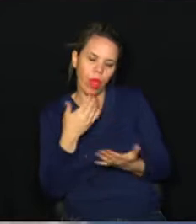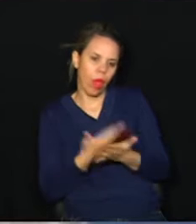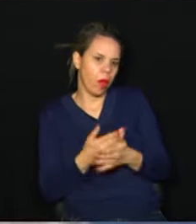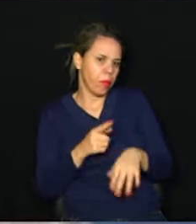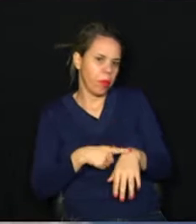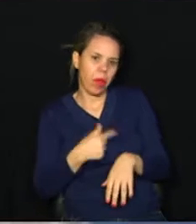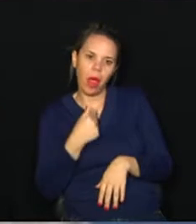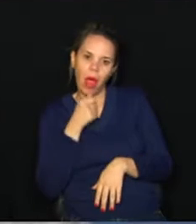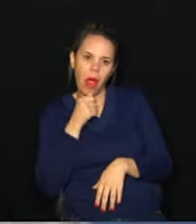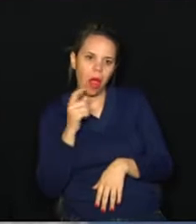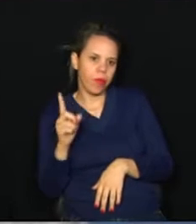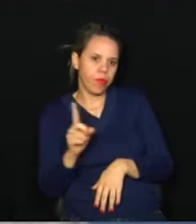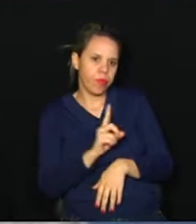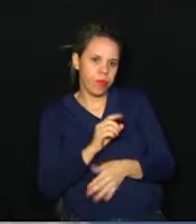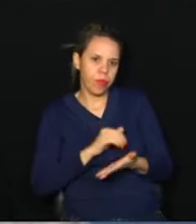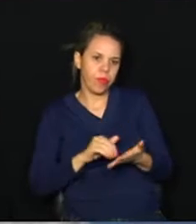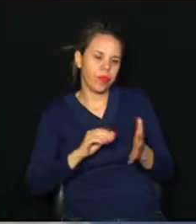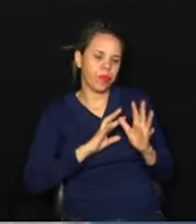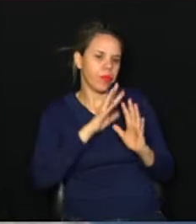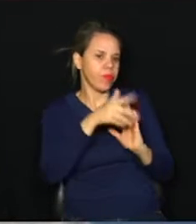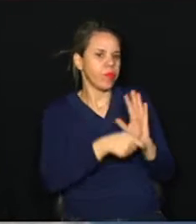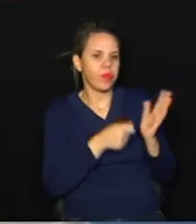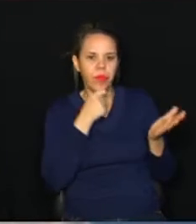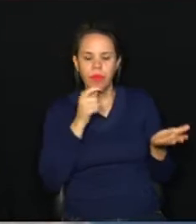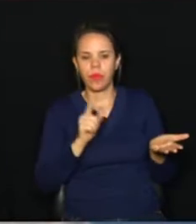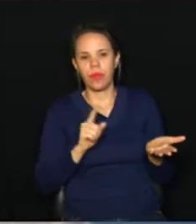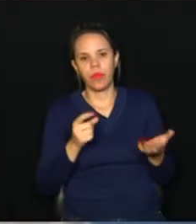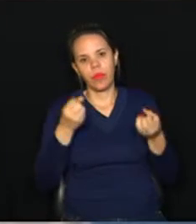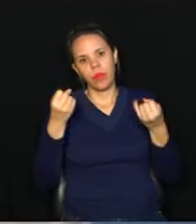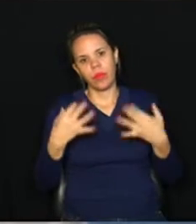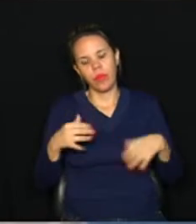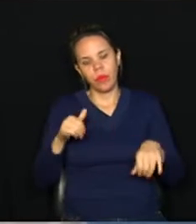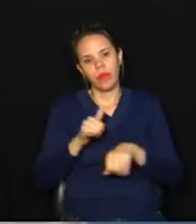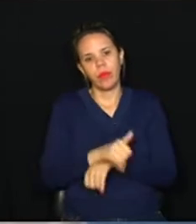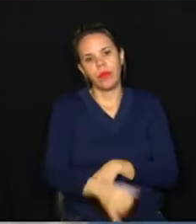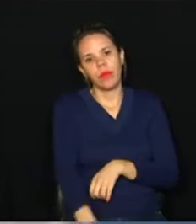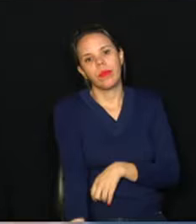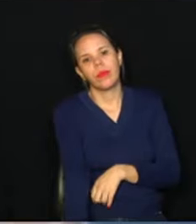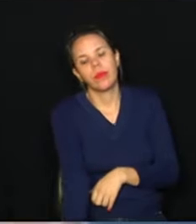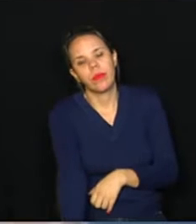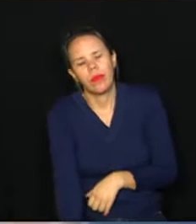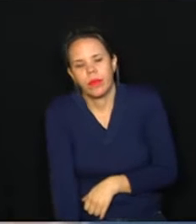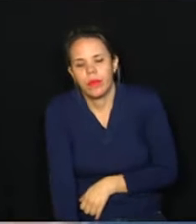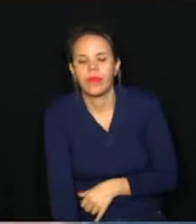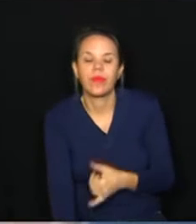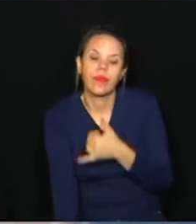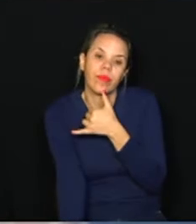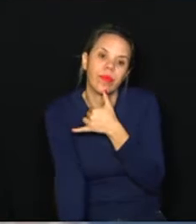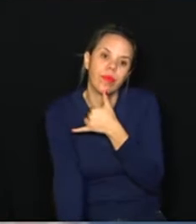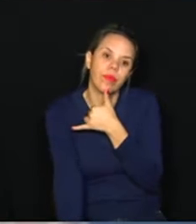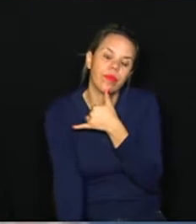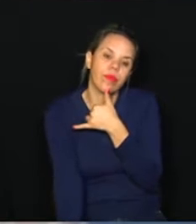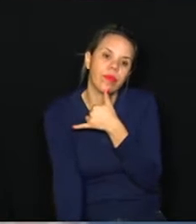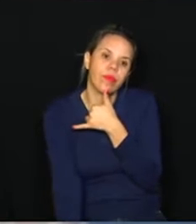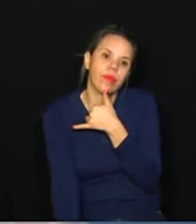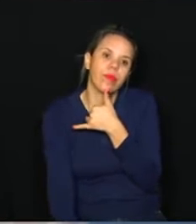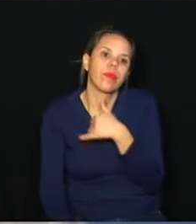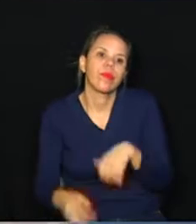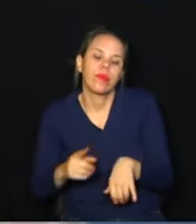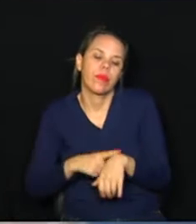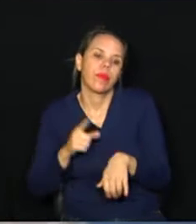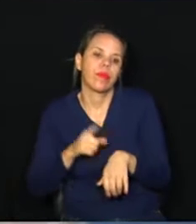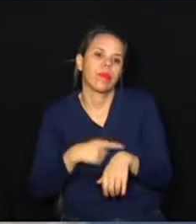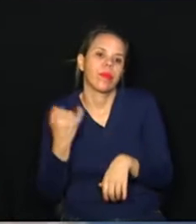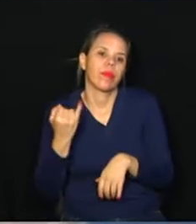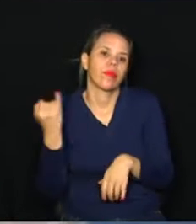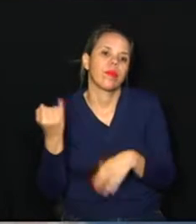não compareceram, a Secretaria do Meio Ambiente justificou a ausência, mas o que a gente lamenta muito, porque seria um momento também